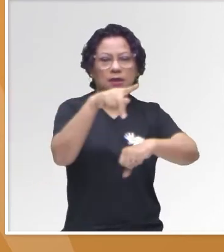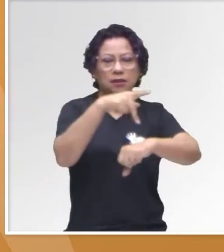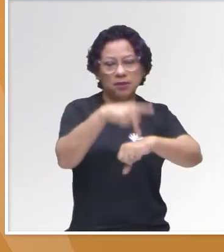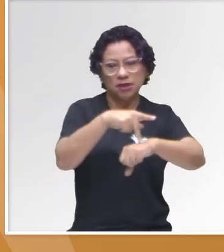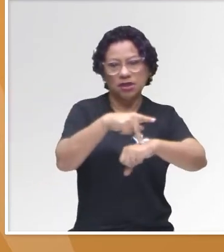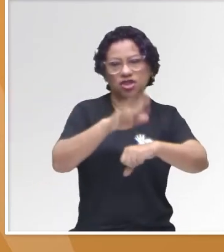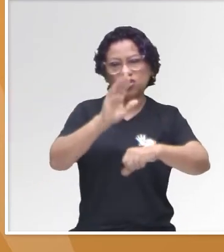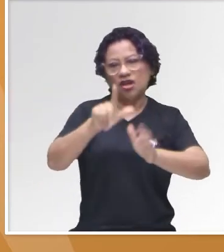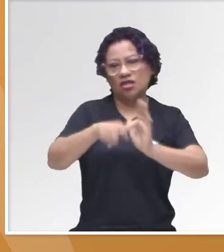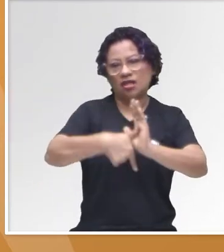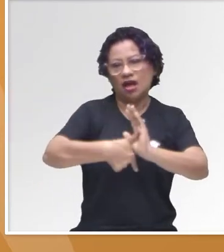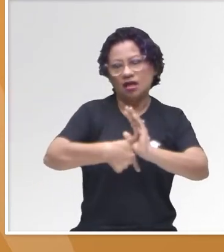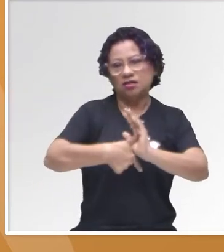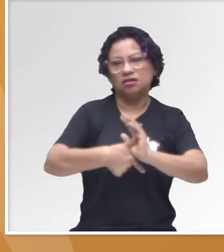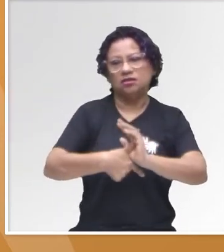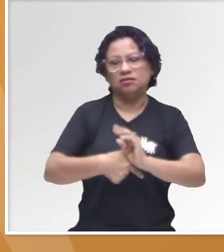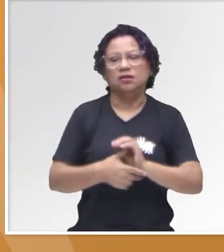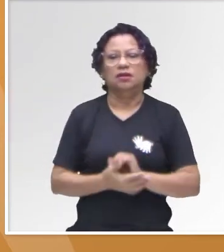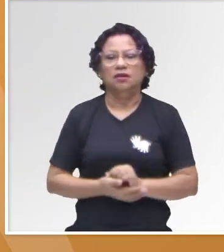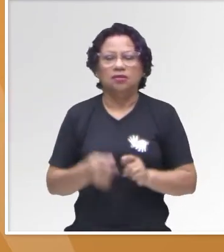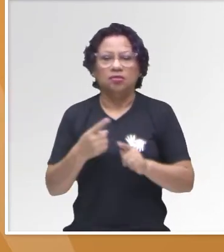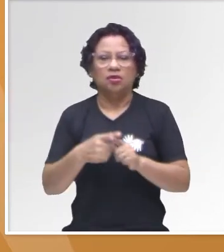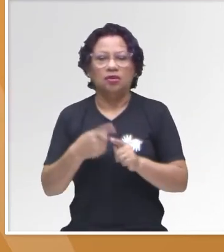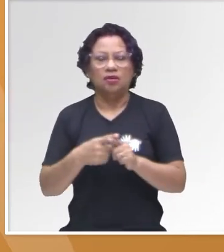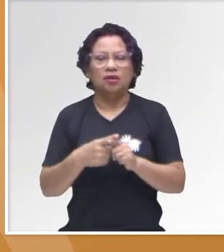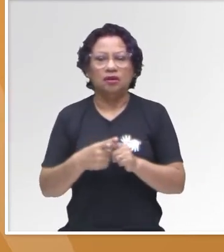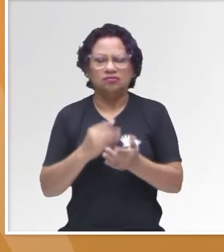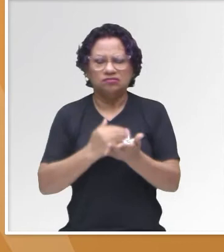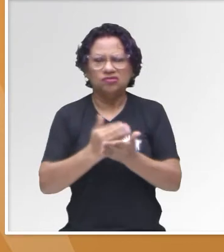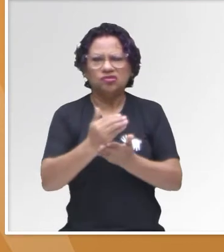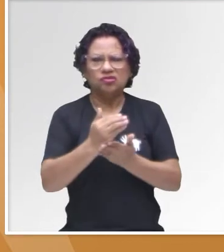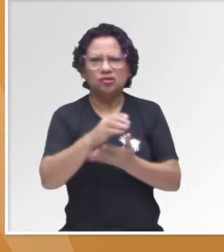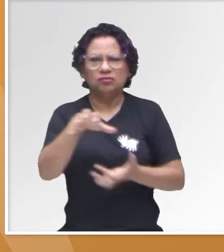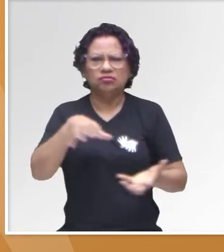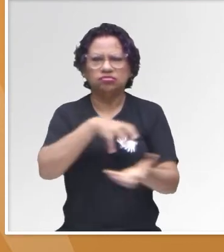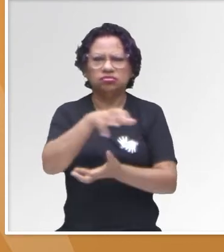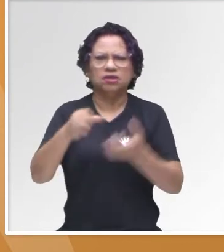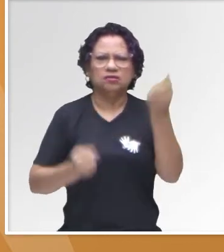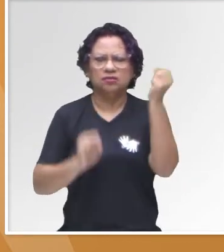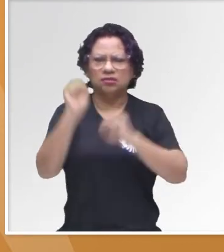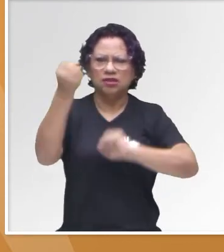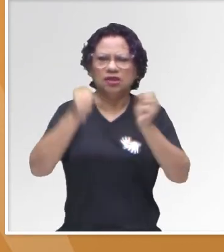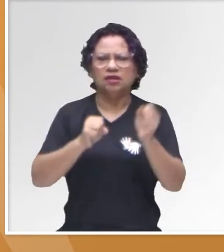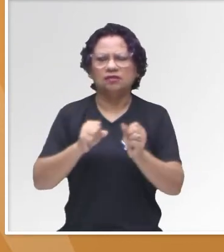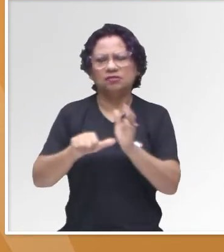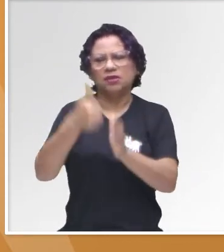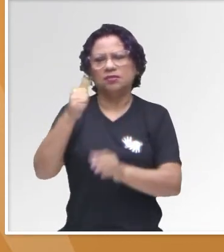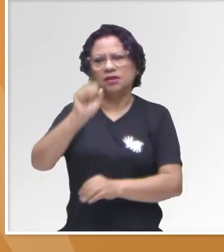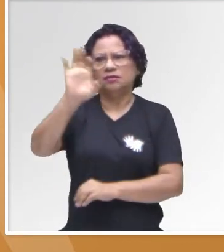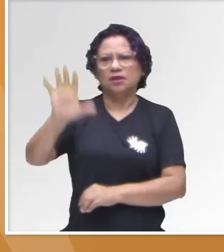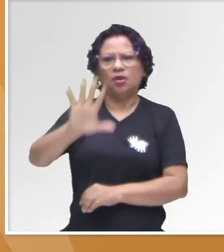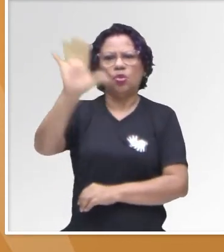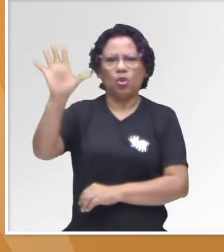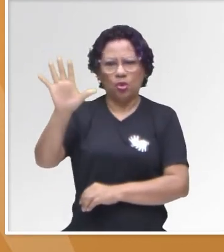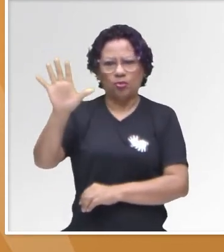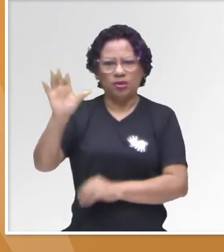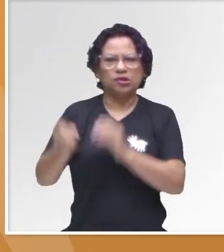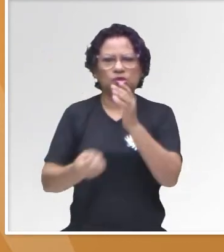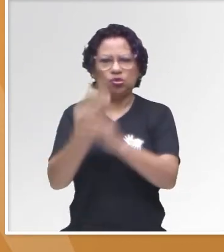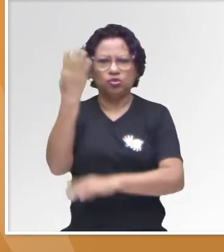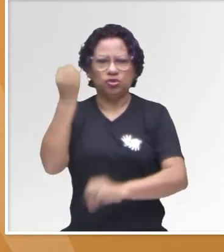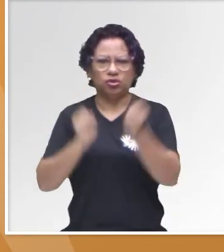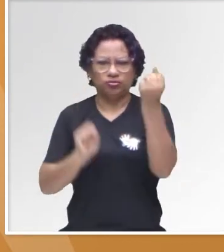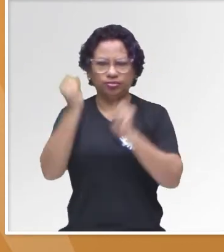início da Revolução Industrial, no século XVIII, ali nos países da Europa. Aí a gente vai falar sobre cada um deles, né, o